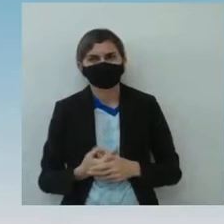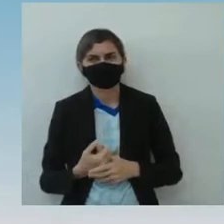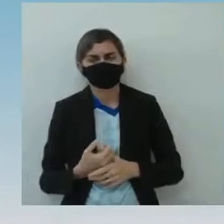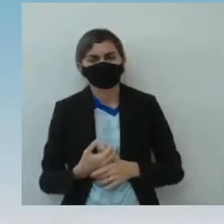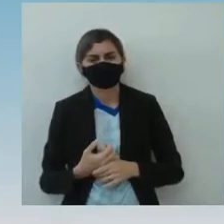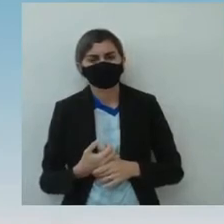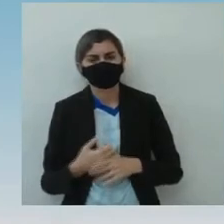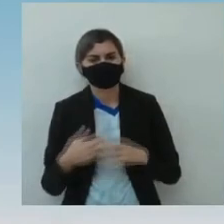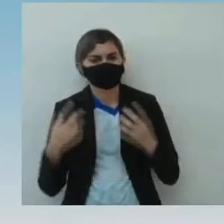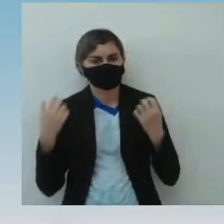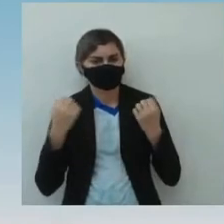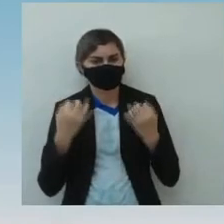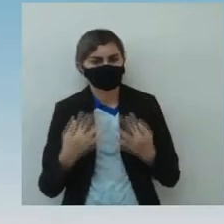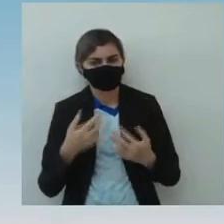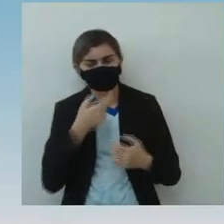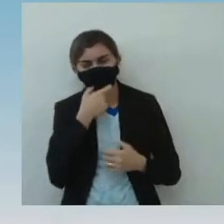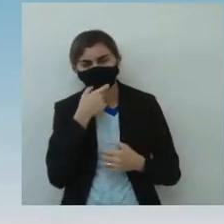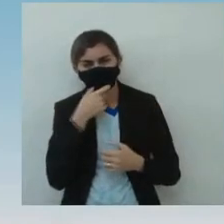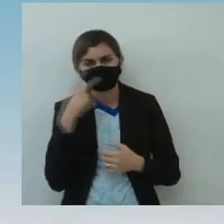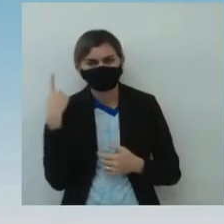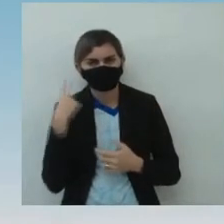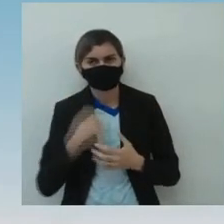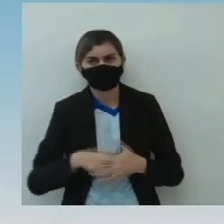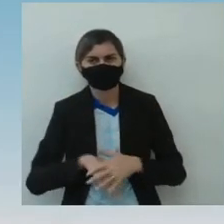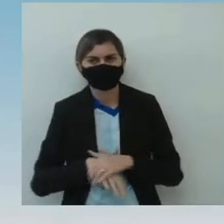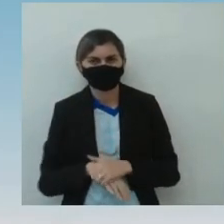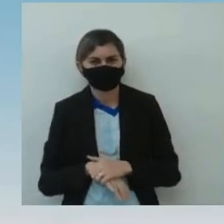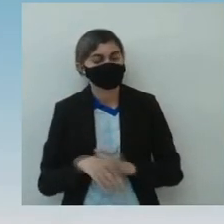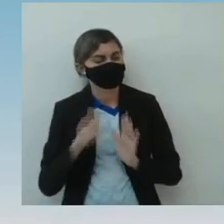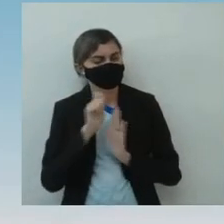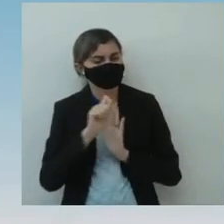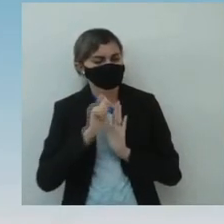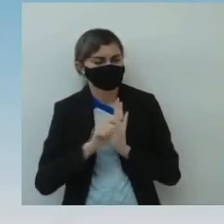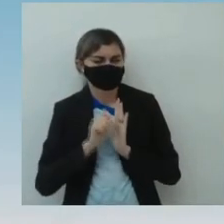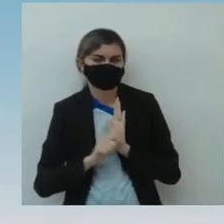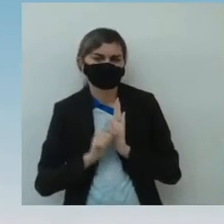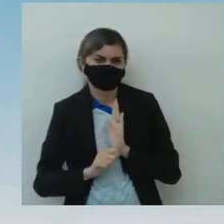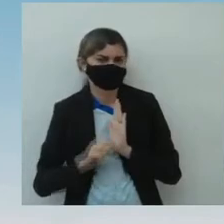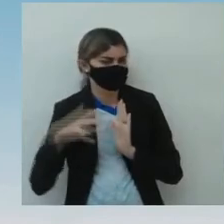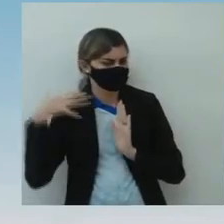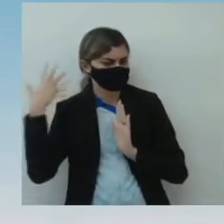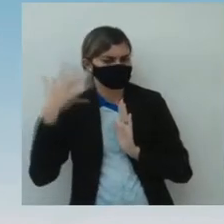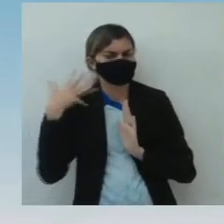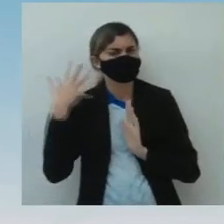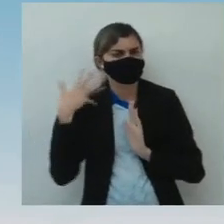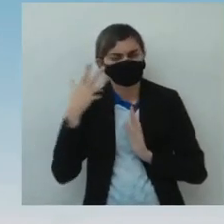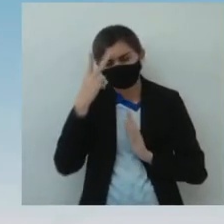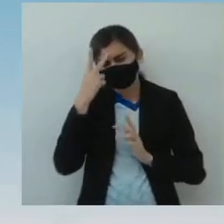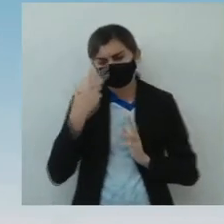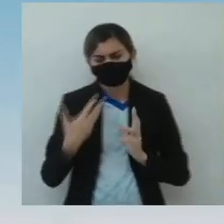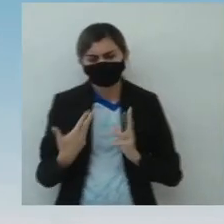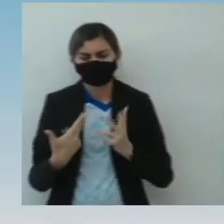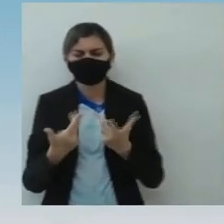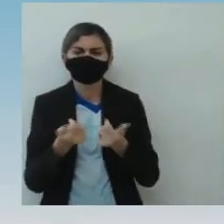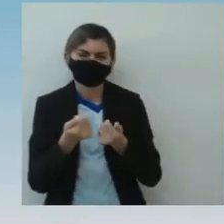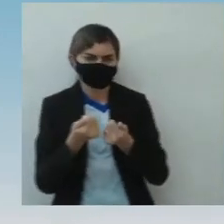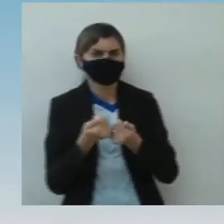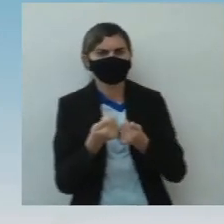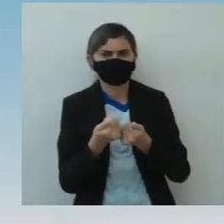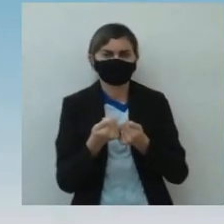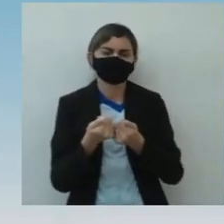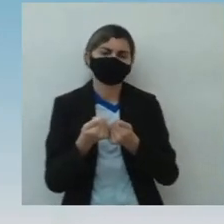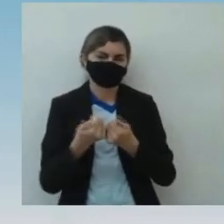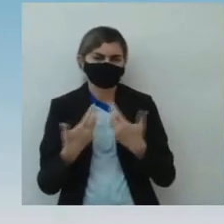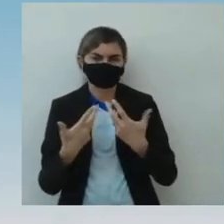falei isso não existe como escrever um discurso persuasivo efeito